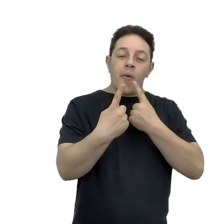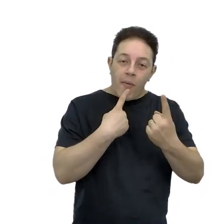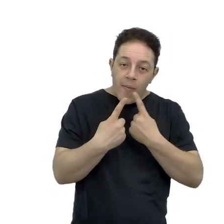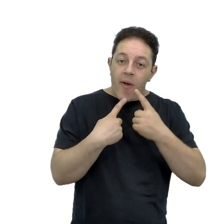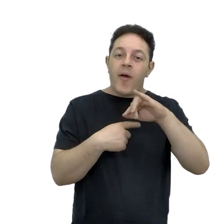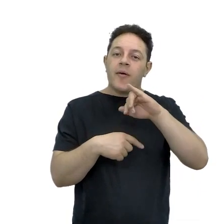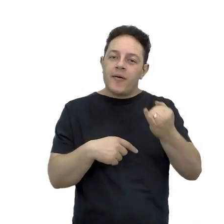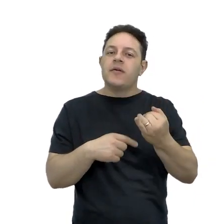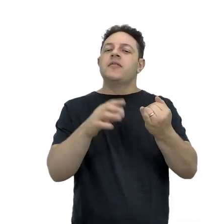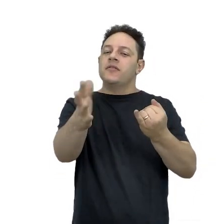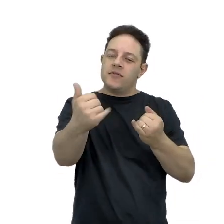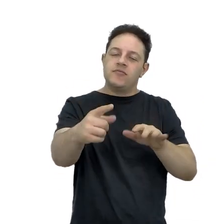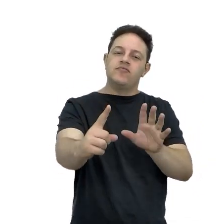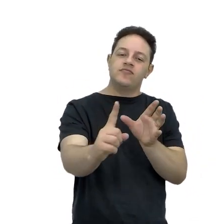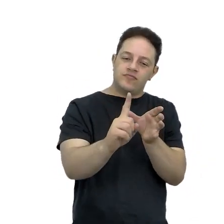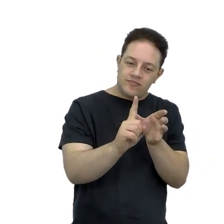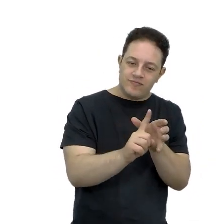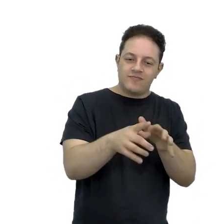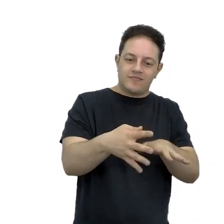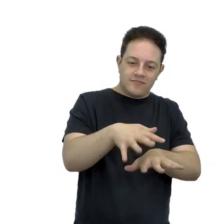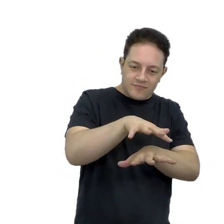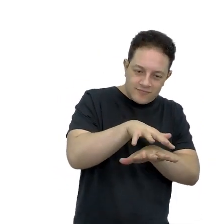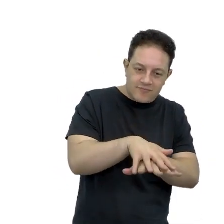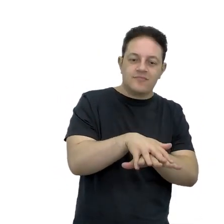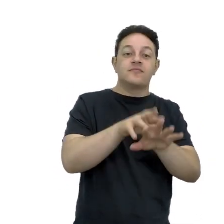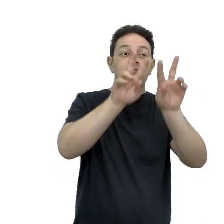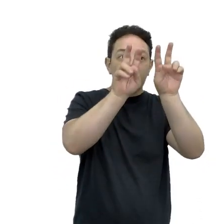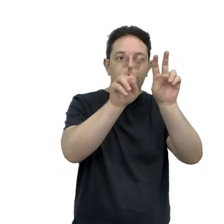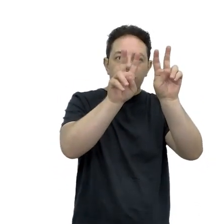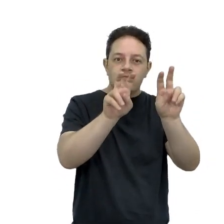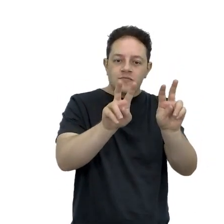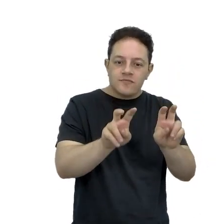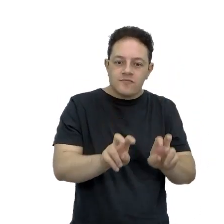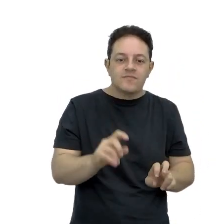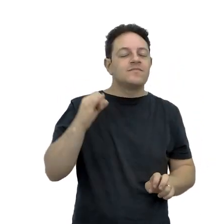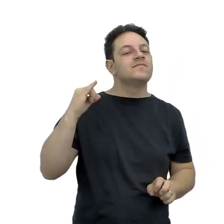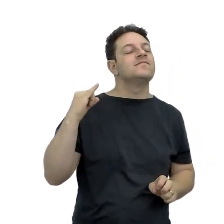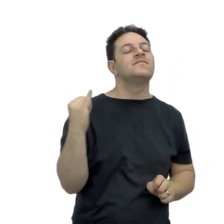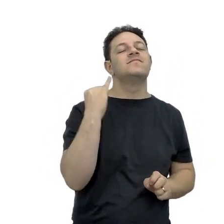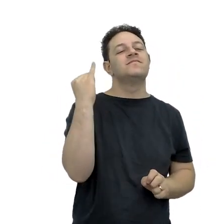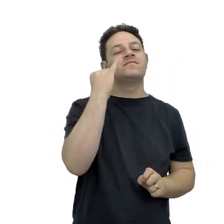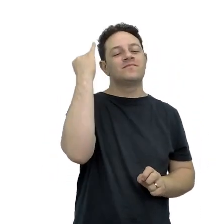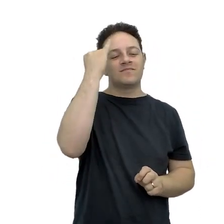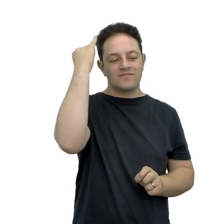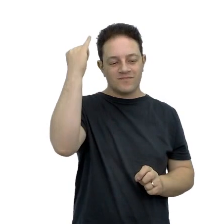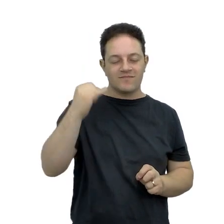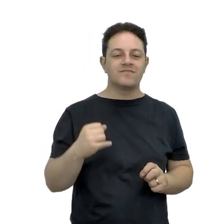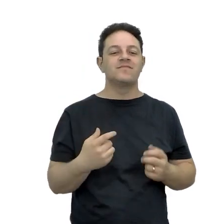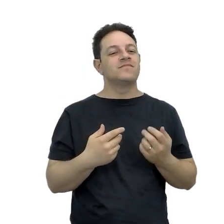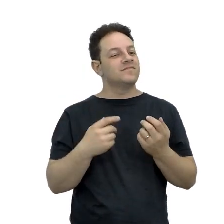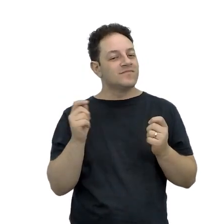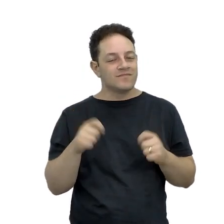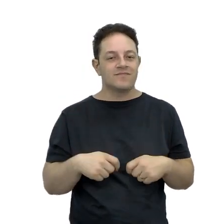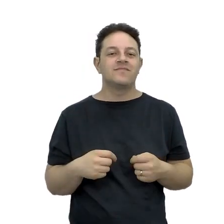e incluir todos esses tópicos que perpassam a educação das